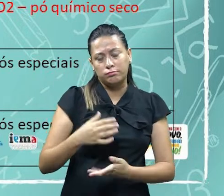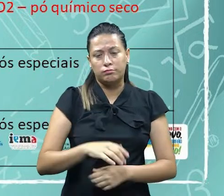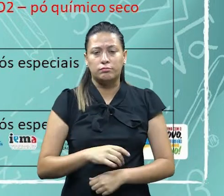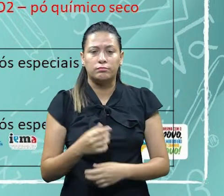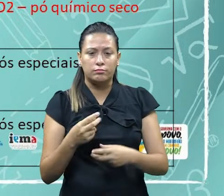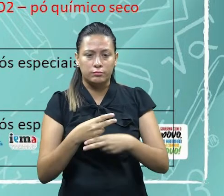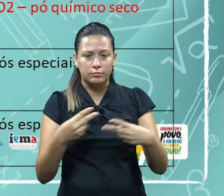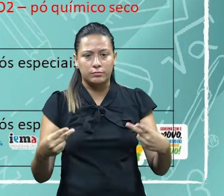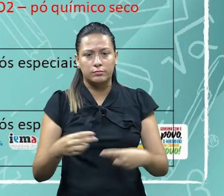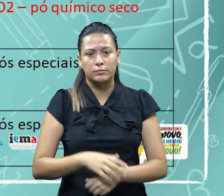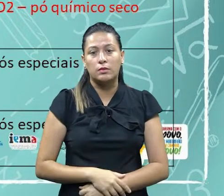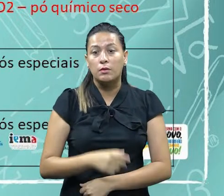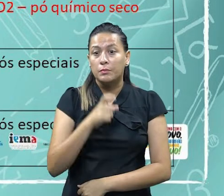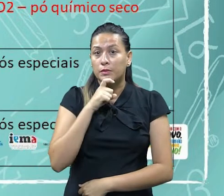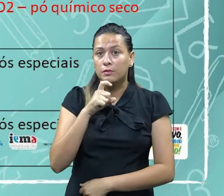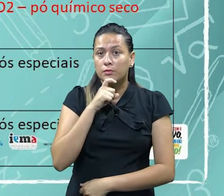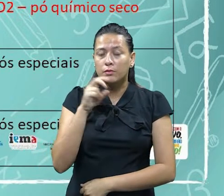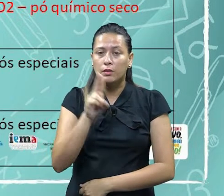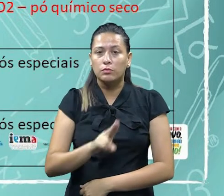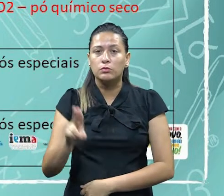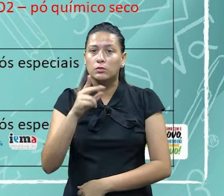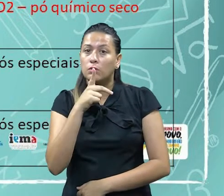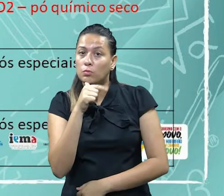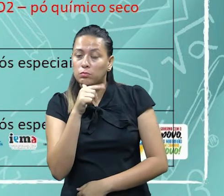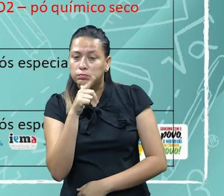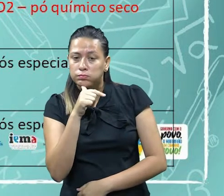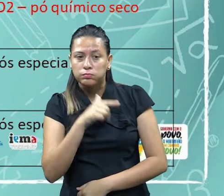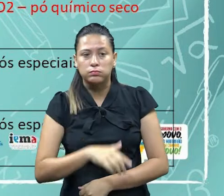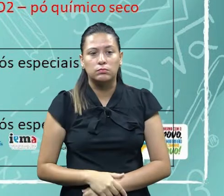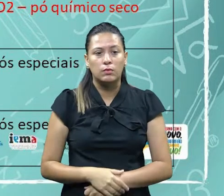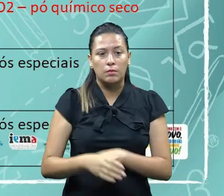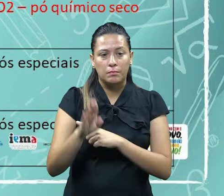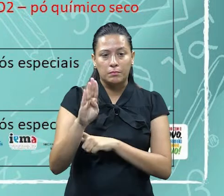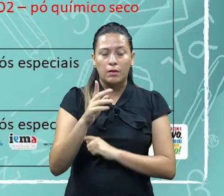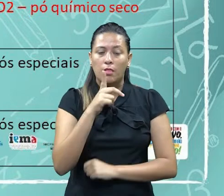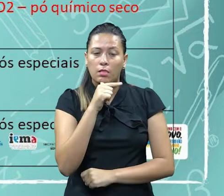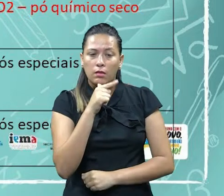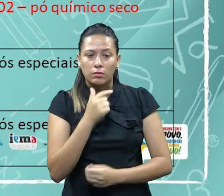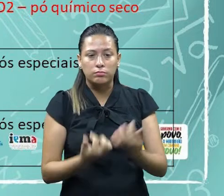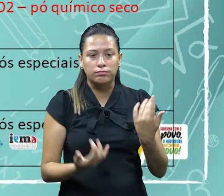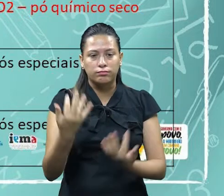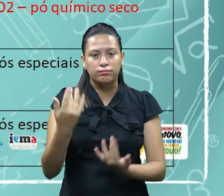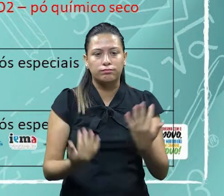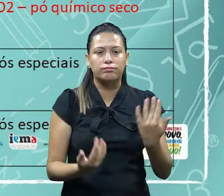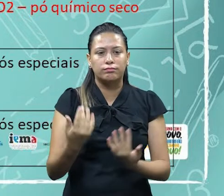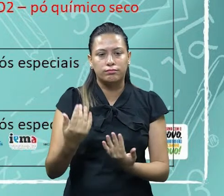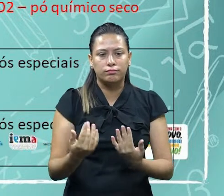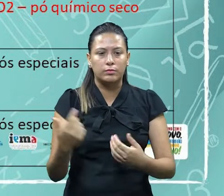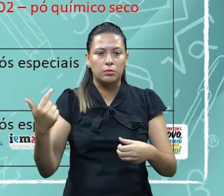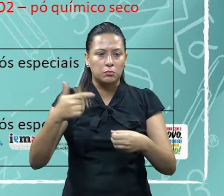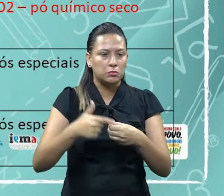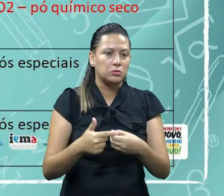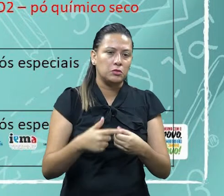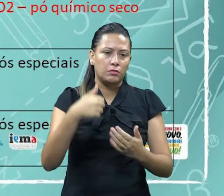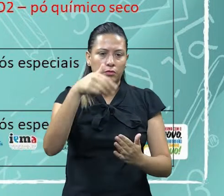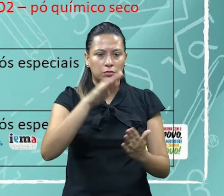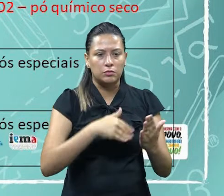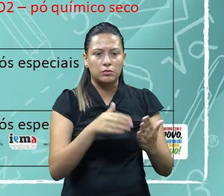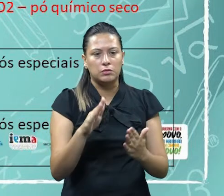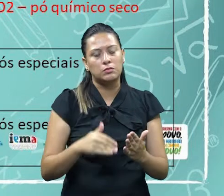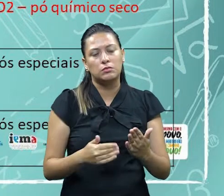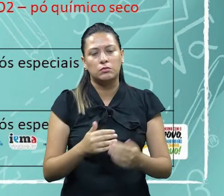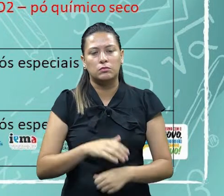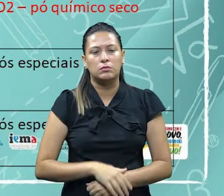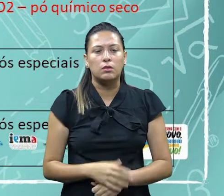vamos resfriar utilizando água. Tipo B, líquidos inflamáveis e combustíveis, graxa, tinta,